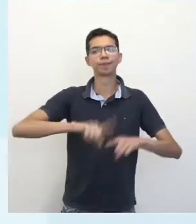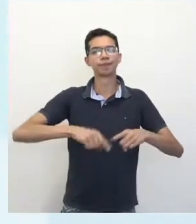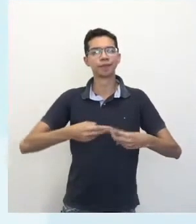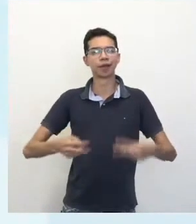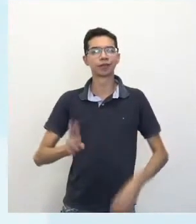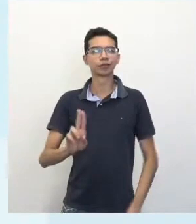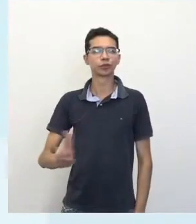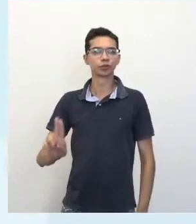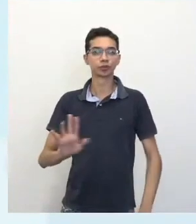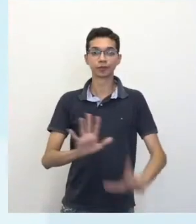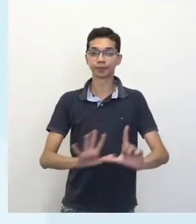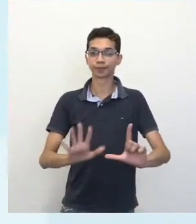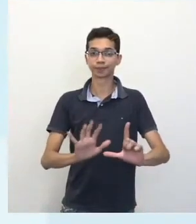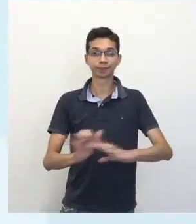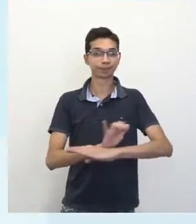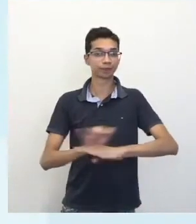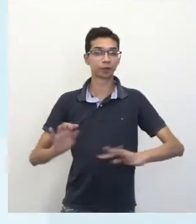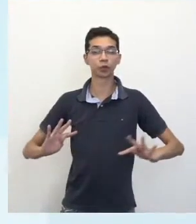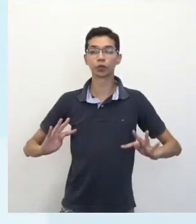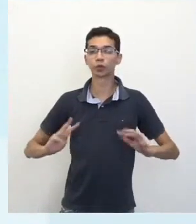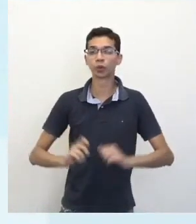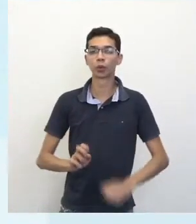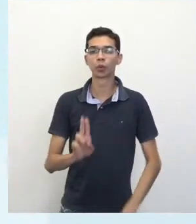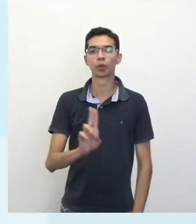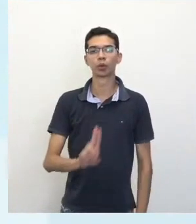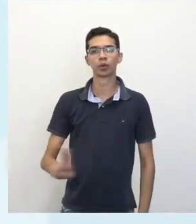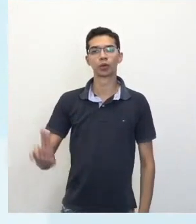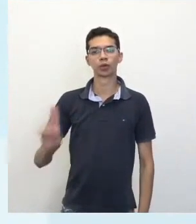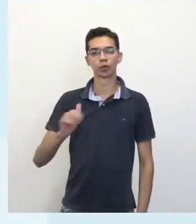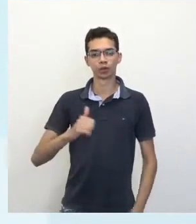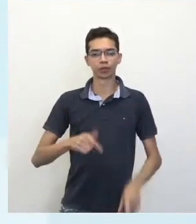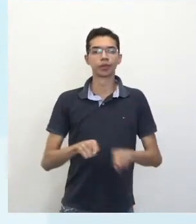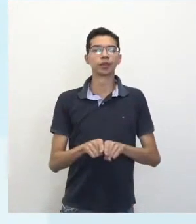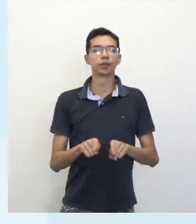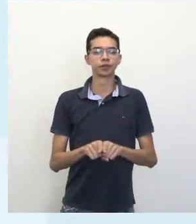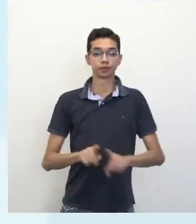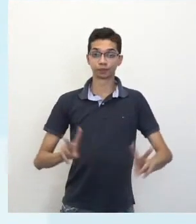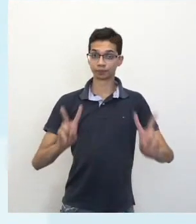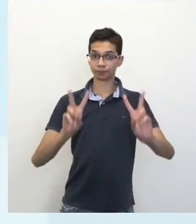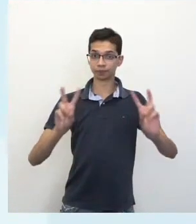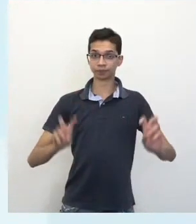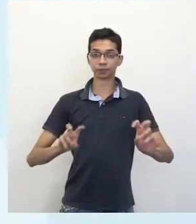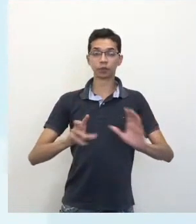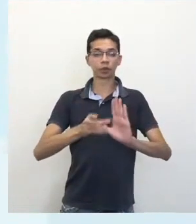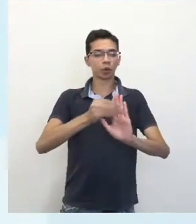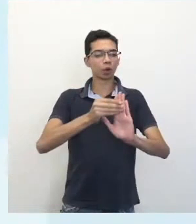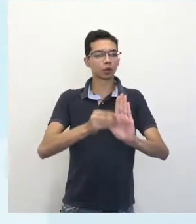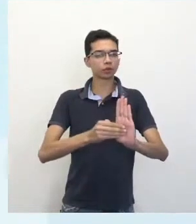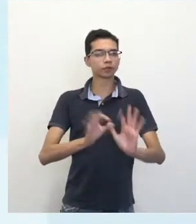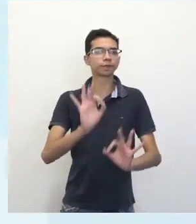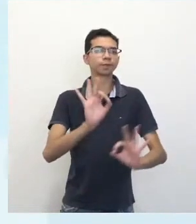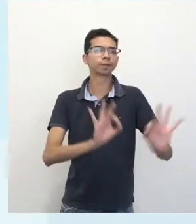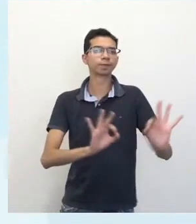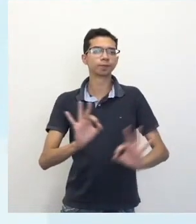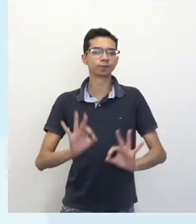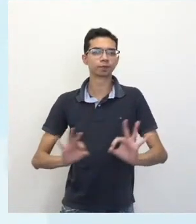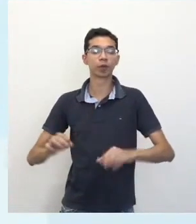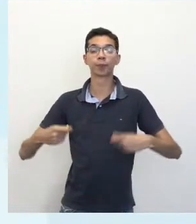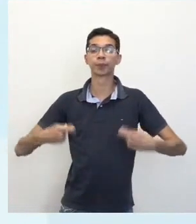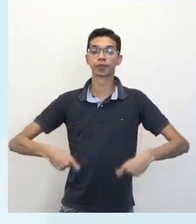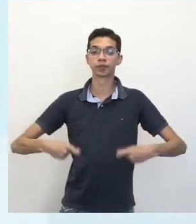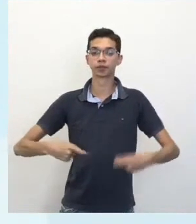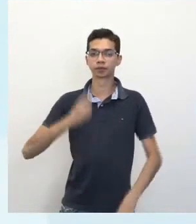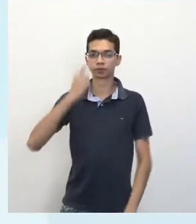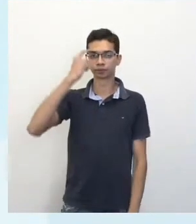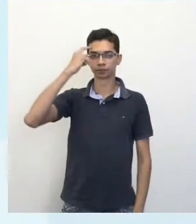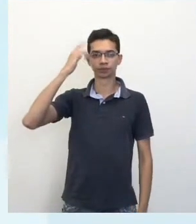material, é tudo que você vai usar, tá? Forma, conteúdo, é outro elemento organizativo que eu tenho que ter em mente